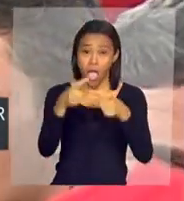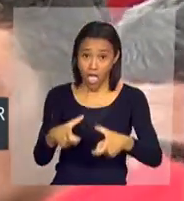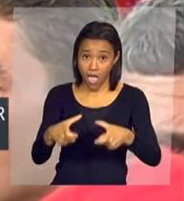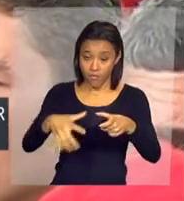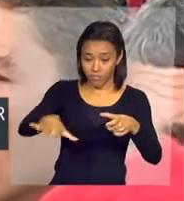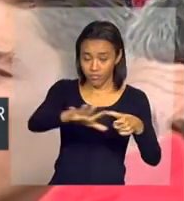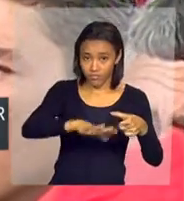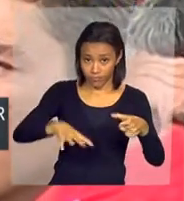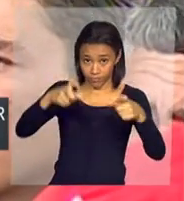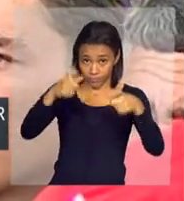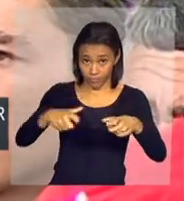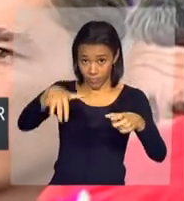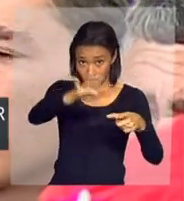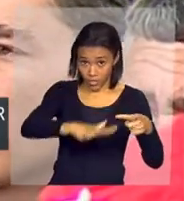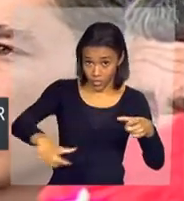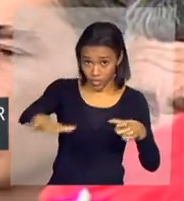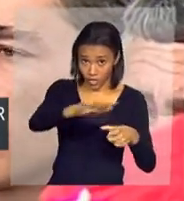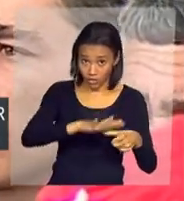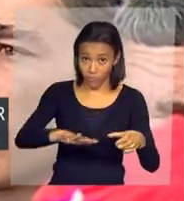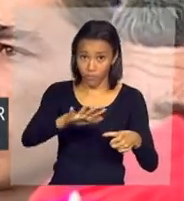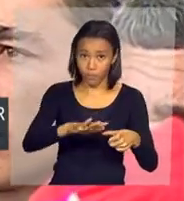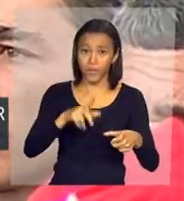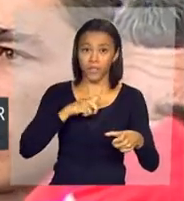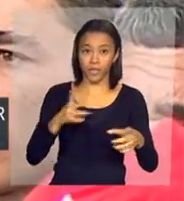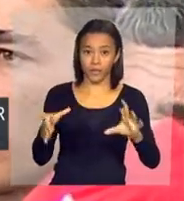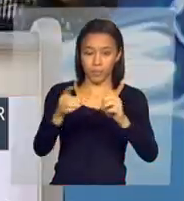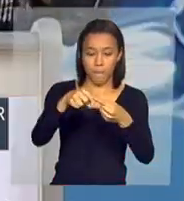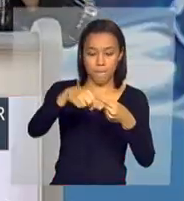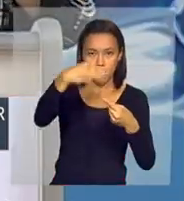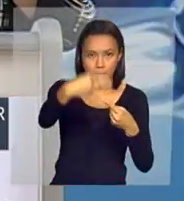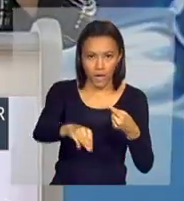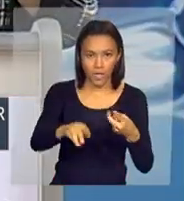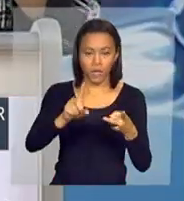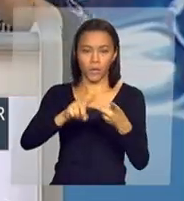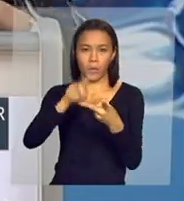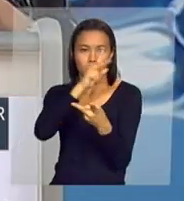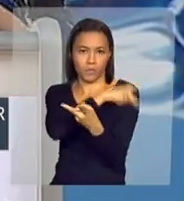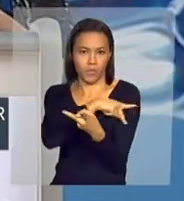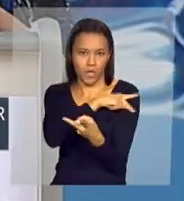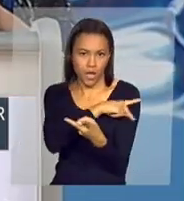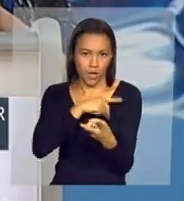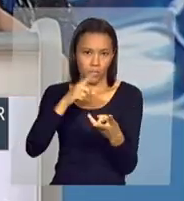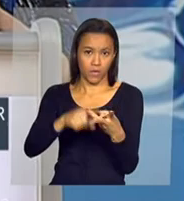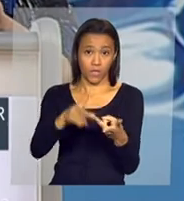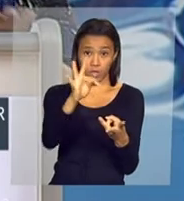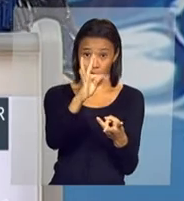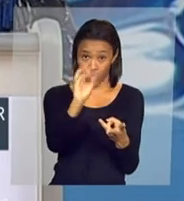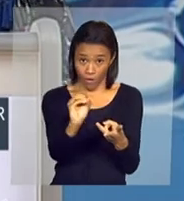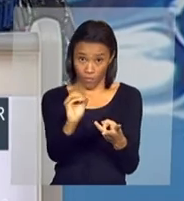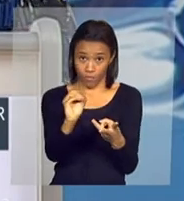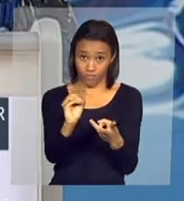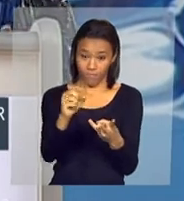que agrega o Maranhão, o Piauí e o Tocantins.